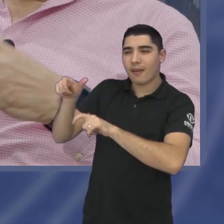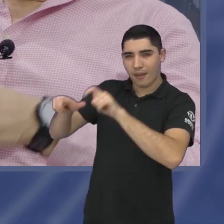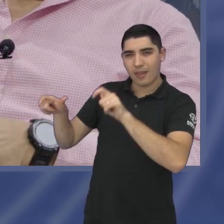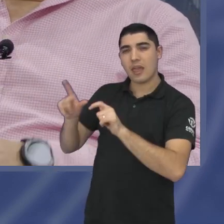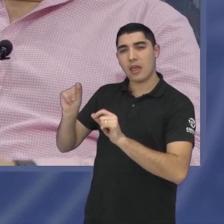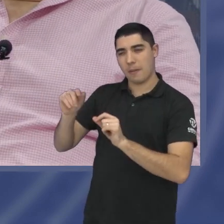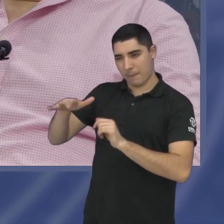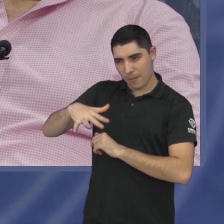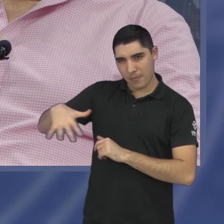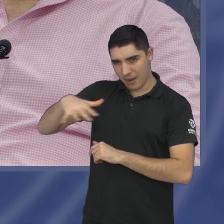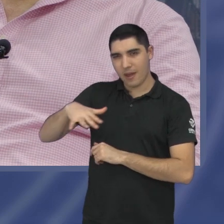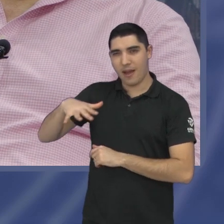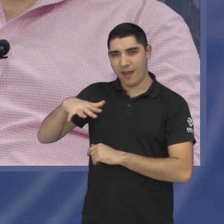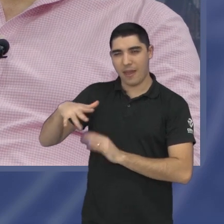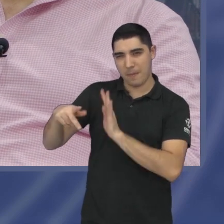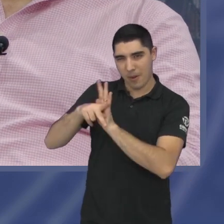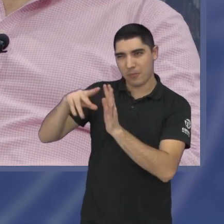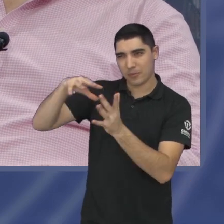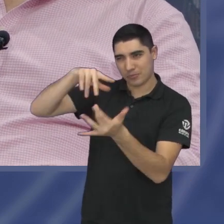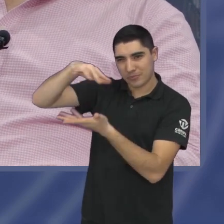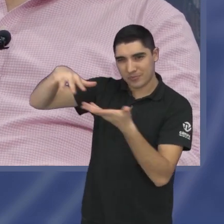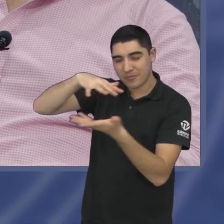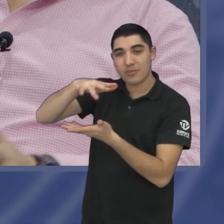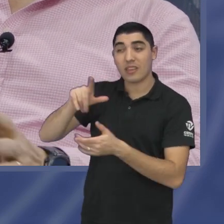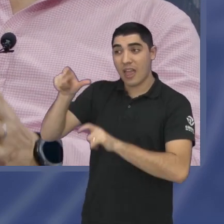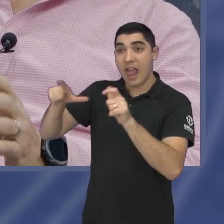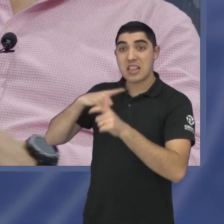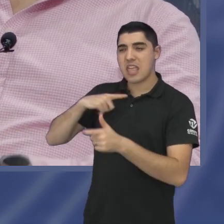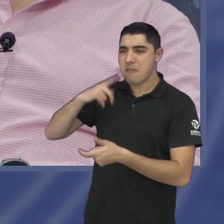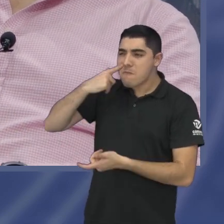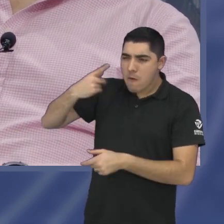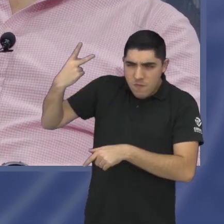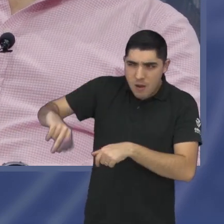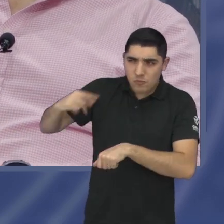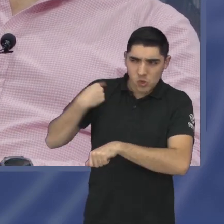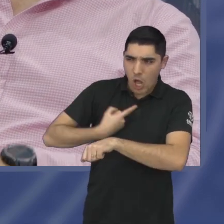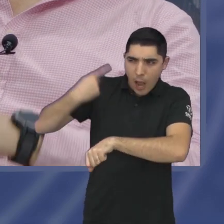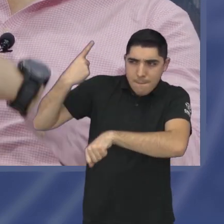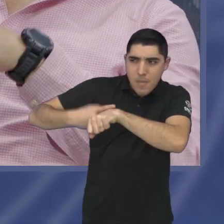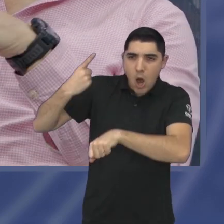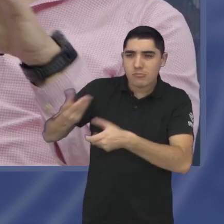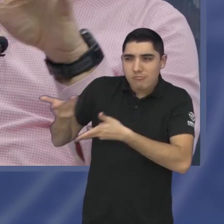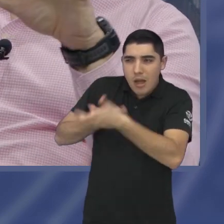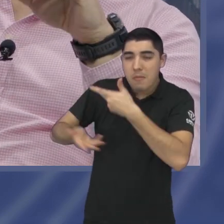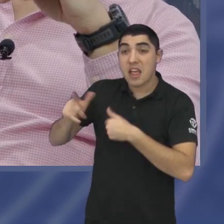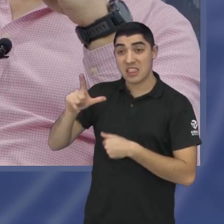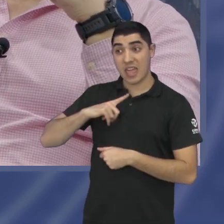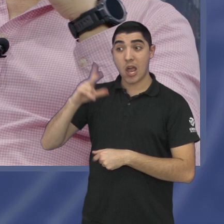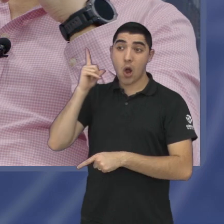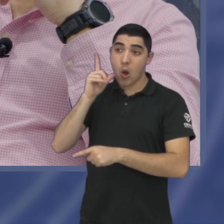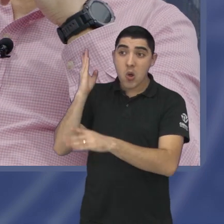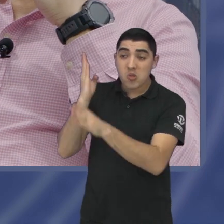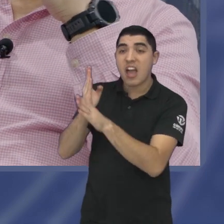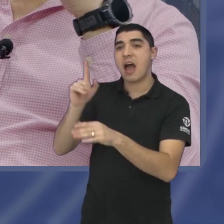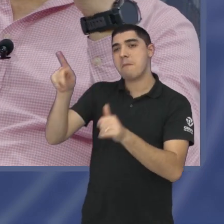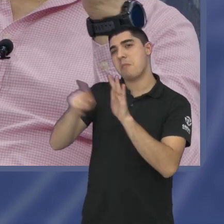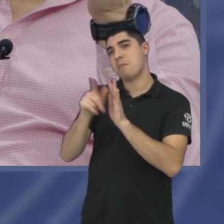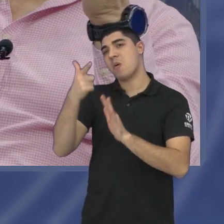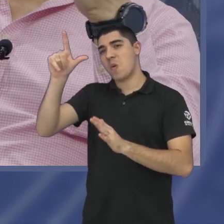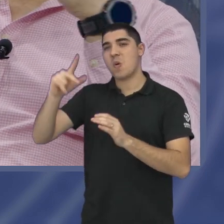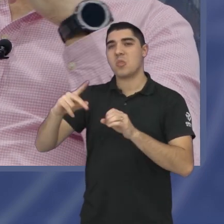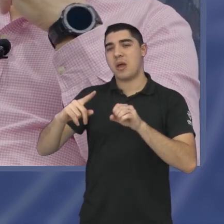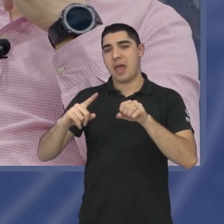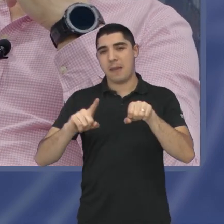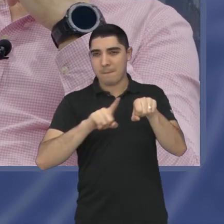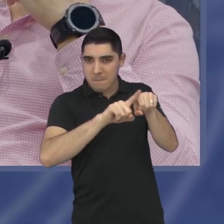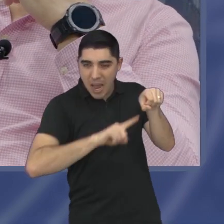os colegas da área de astrobiologia, uma espécie de uma aposta que até o final da década a gente vai achar alguma forma de vida por aí, né? Ou em Marte, ou